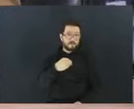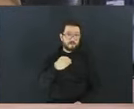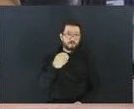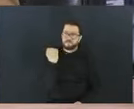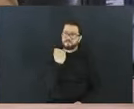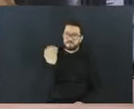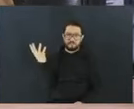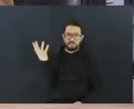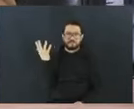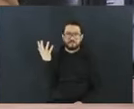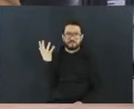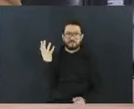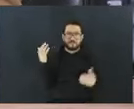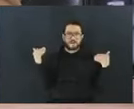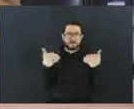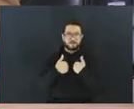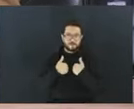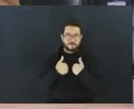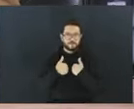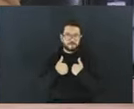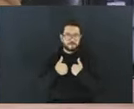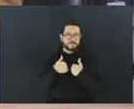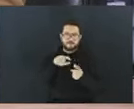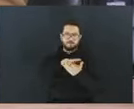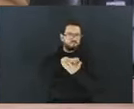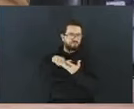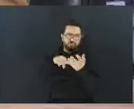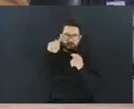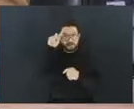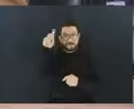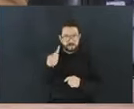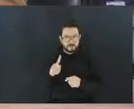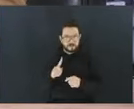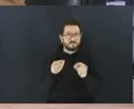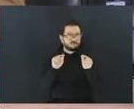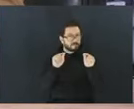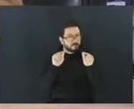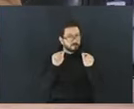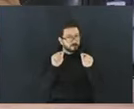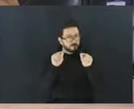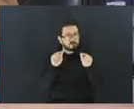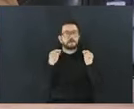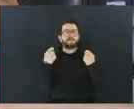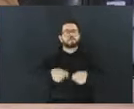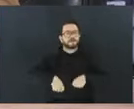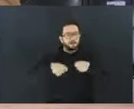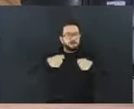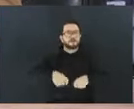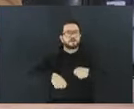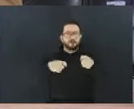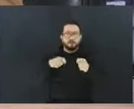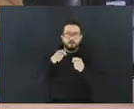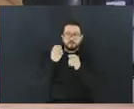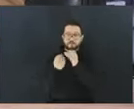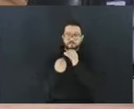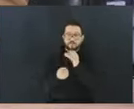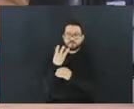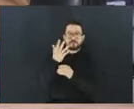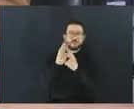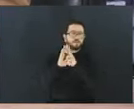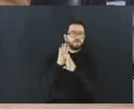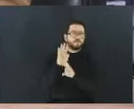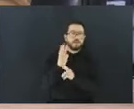com essa situação e outras situações também. Mas é necessário, sim, que nós criemos protocolos dentro da Polícia Militar para saber como